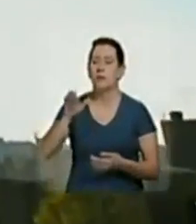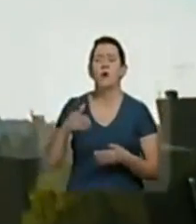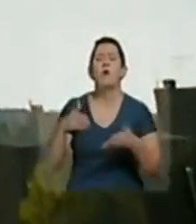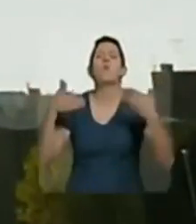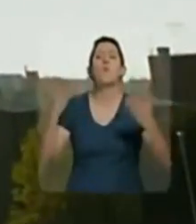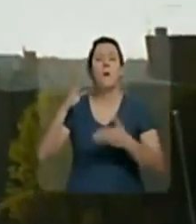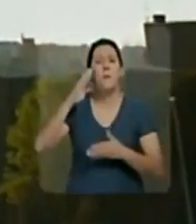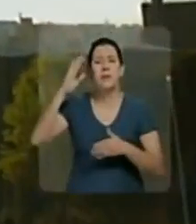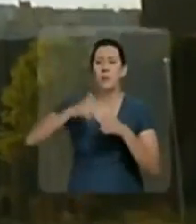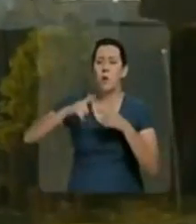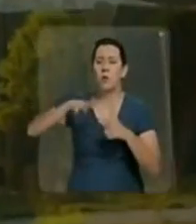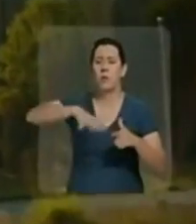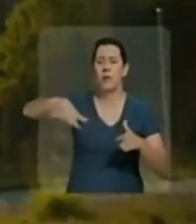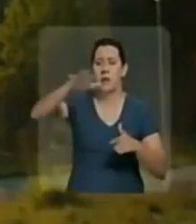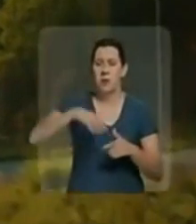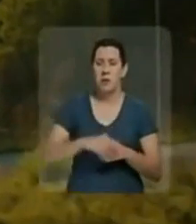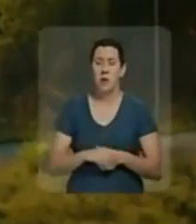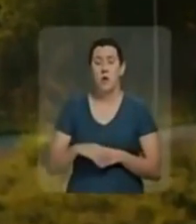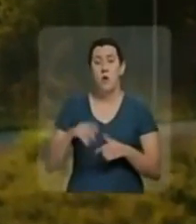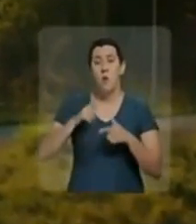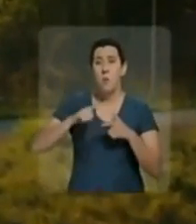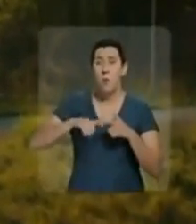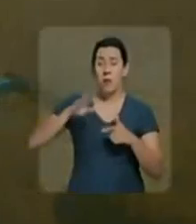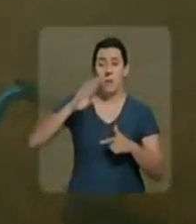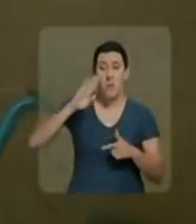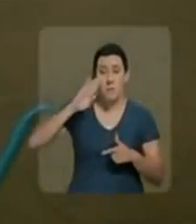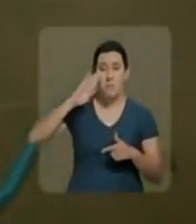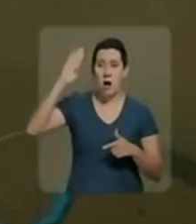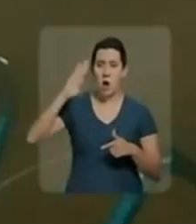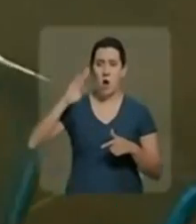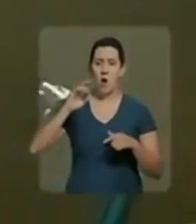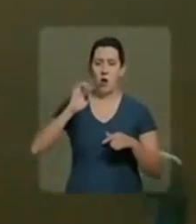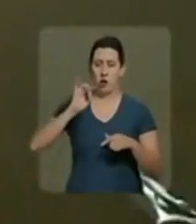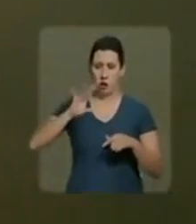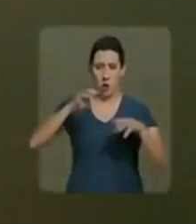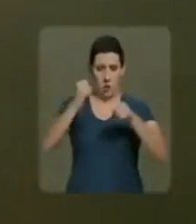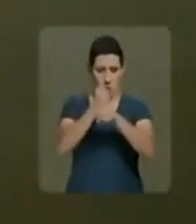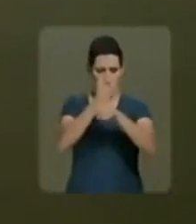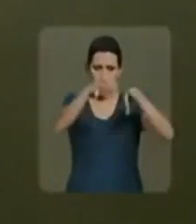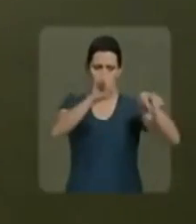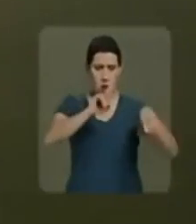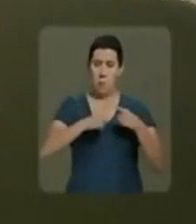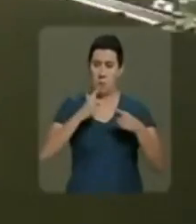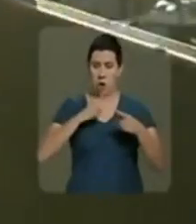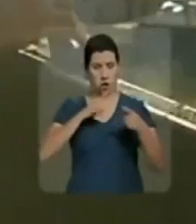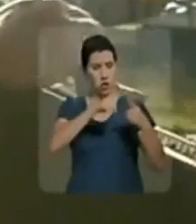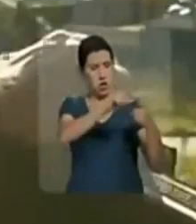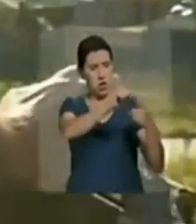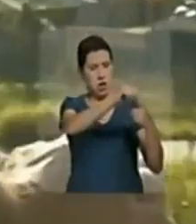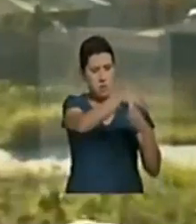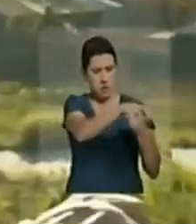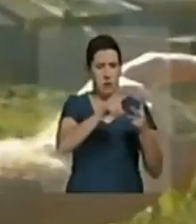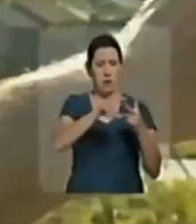Lindinalva, qual é o principal problema de saúde aqui? Um problema maior não é equipamento. Nós temos o mesmo quintal, uma AMA,